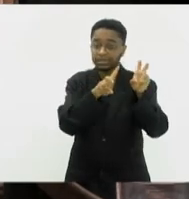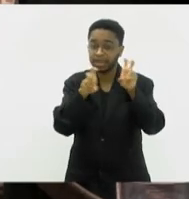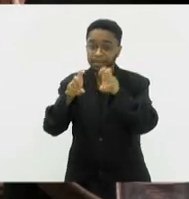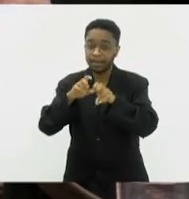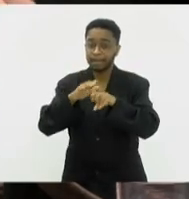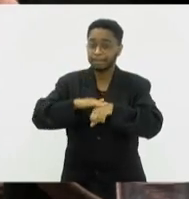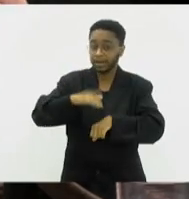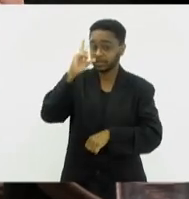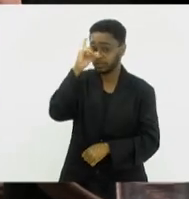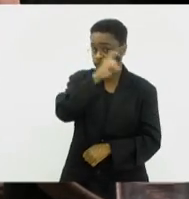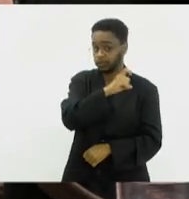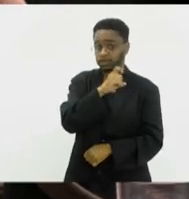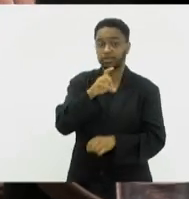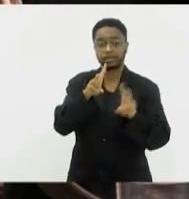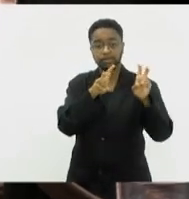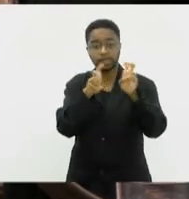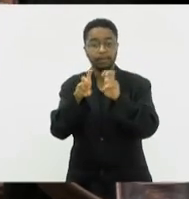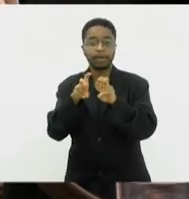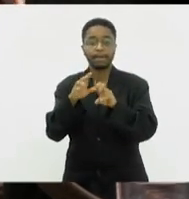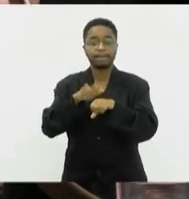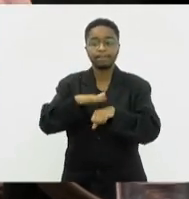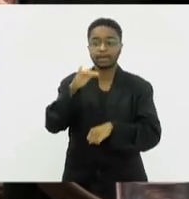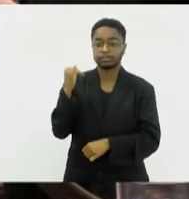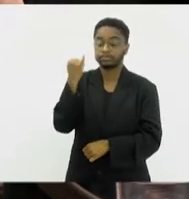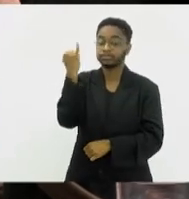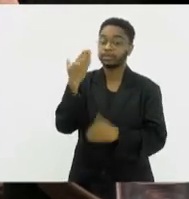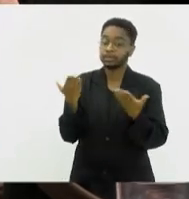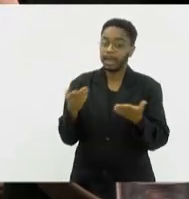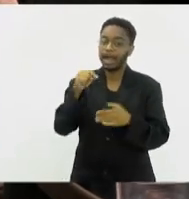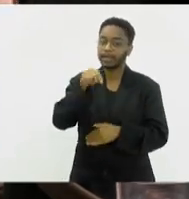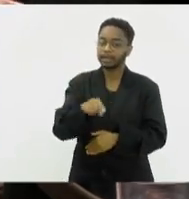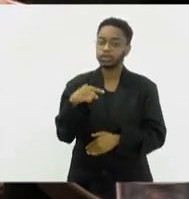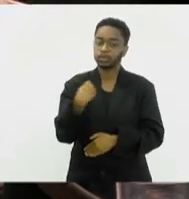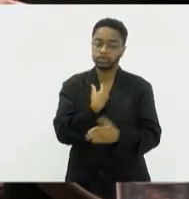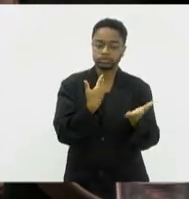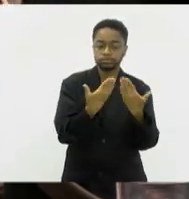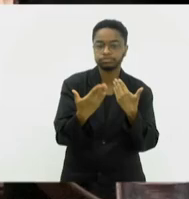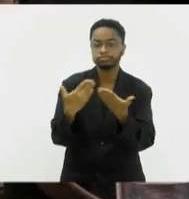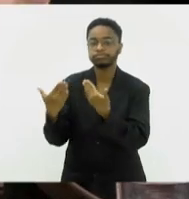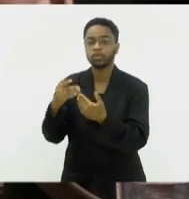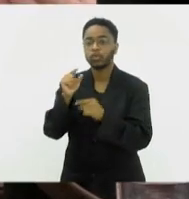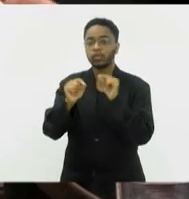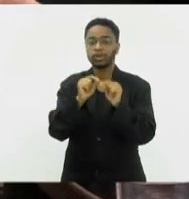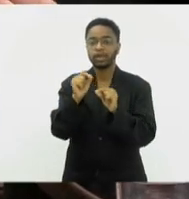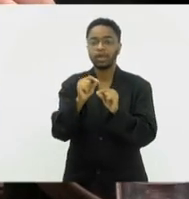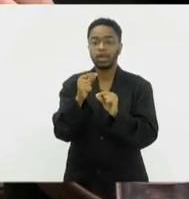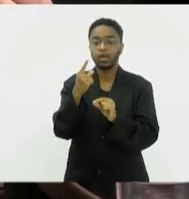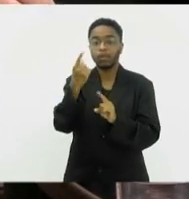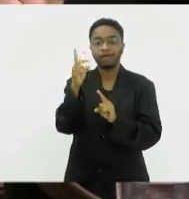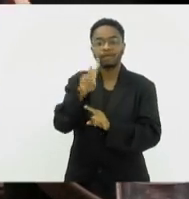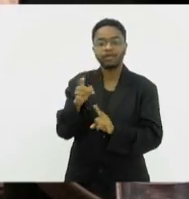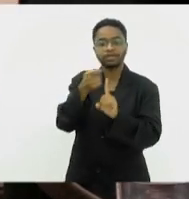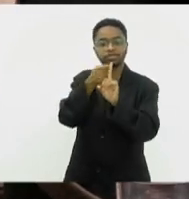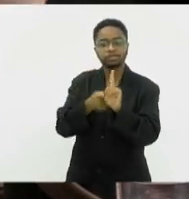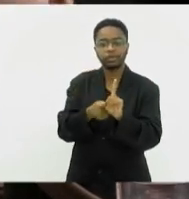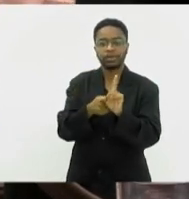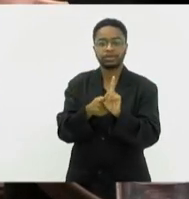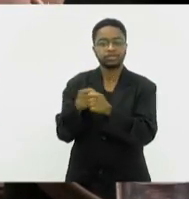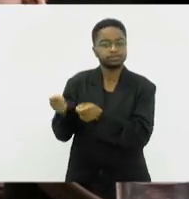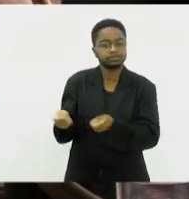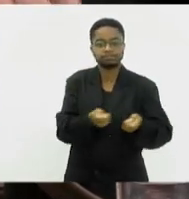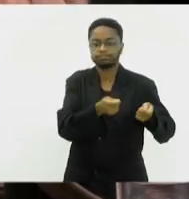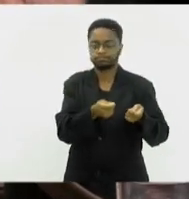nas questões que são relevantes. E aqui a gente dialoga, o comitê dialoga com o mecanismo uma vez por mês, no